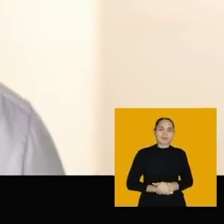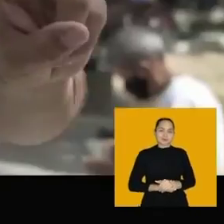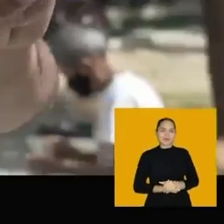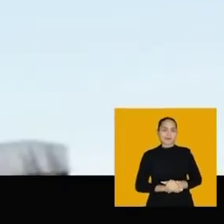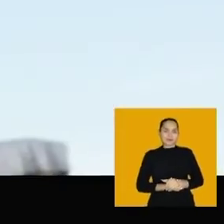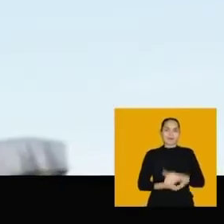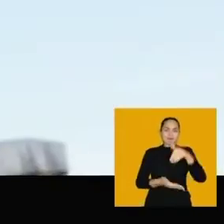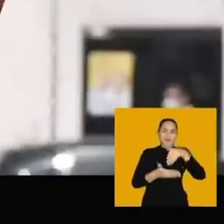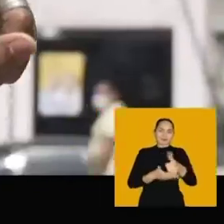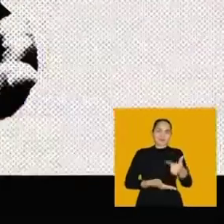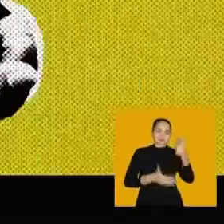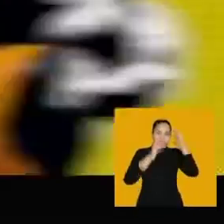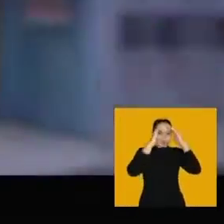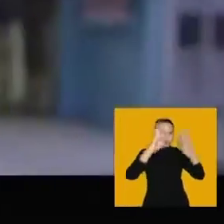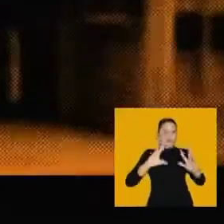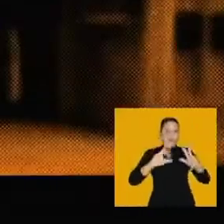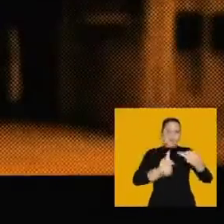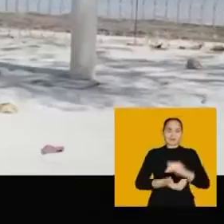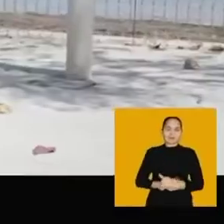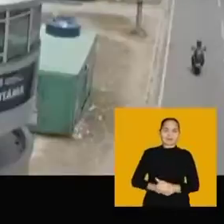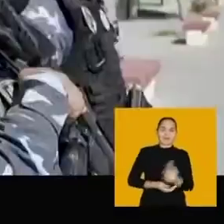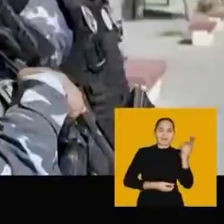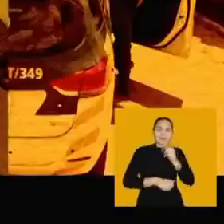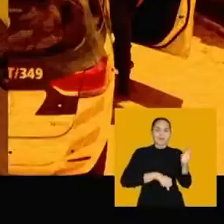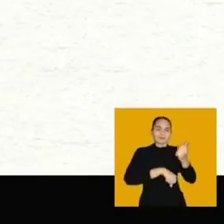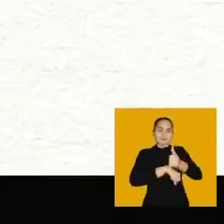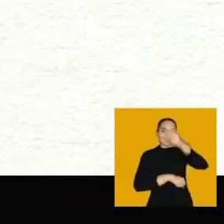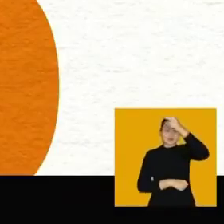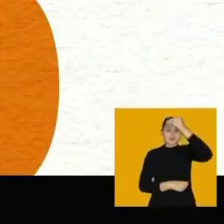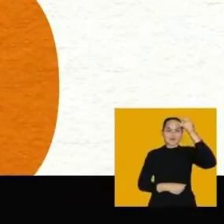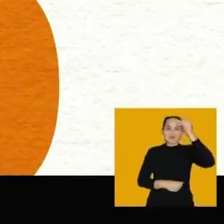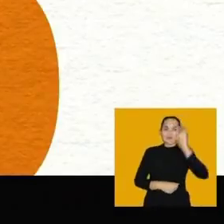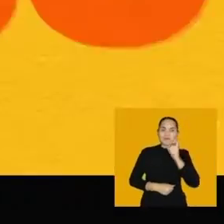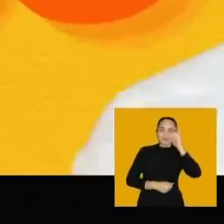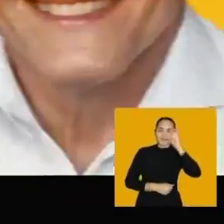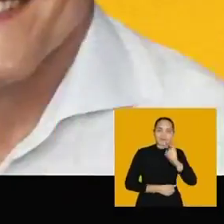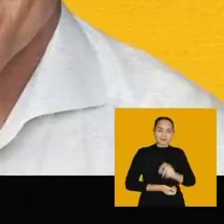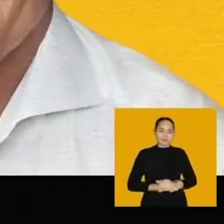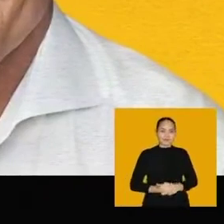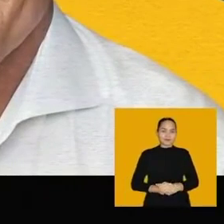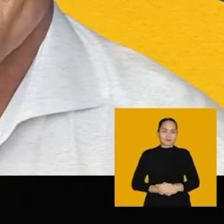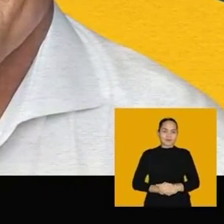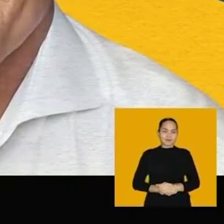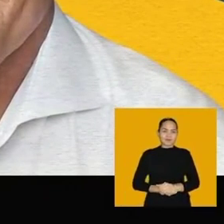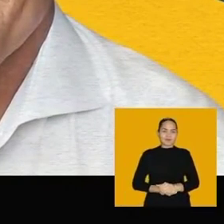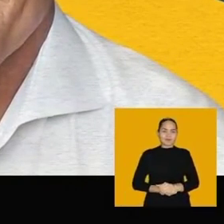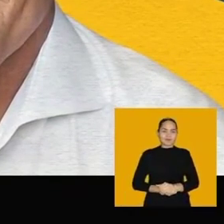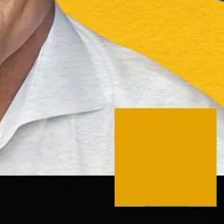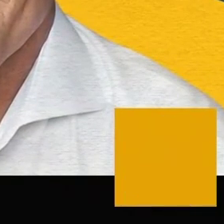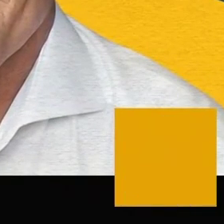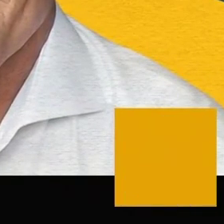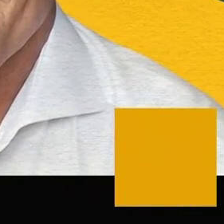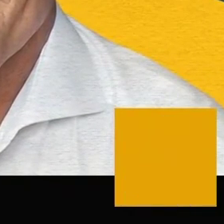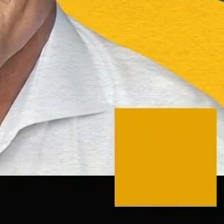Sarto. Eu quero 12, quero respeito. O certo é Sarto, nosso prefeito.